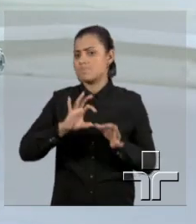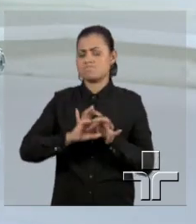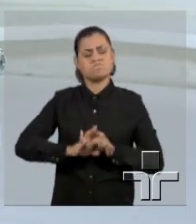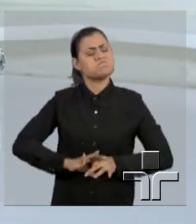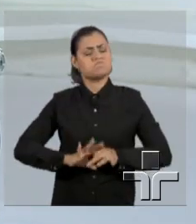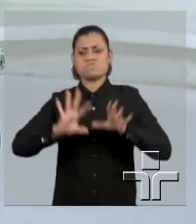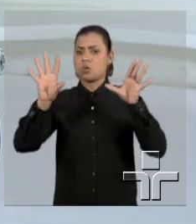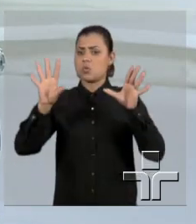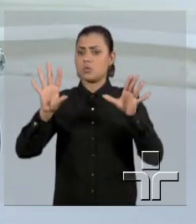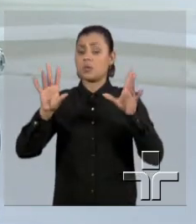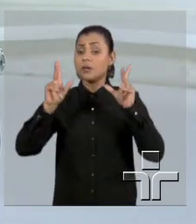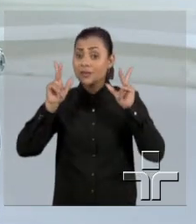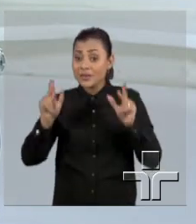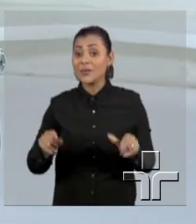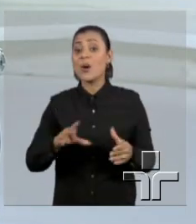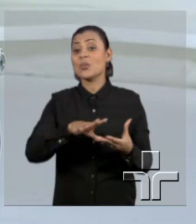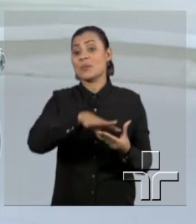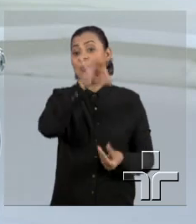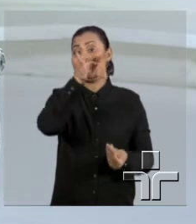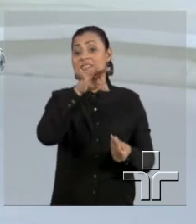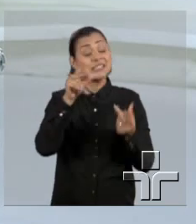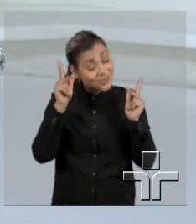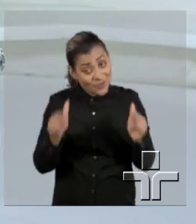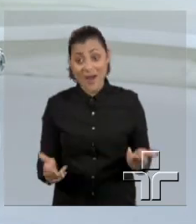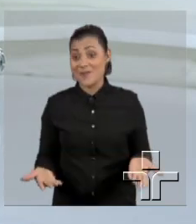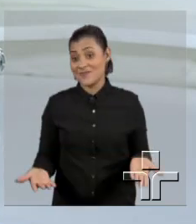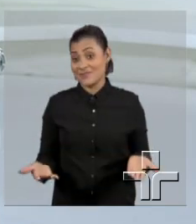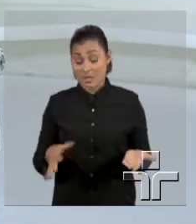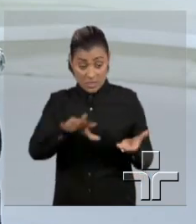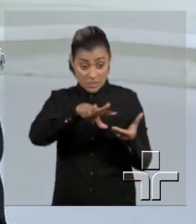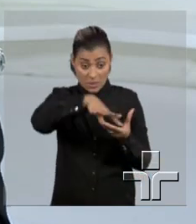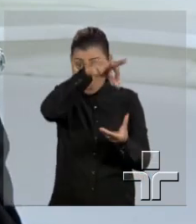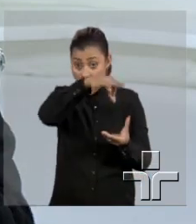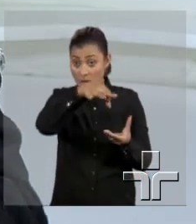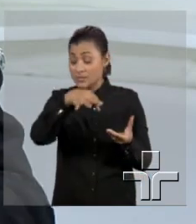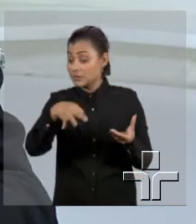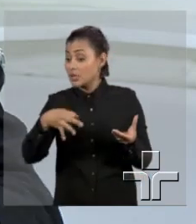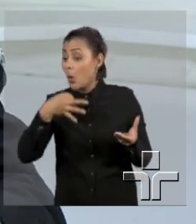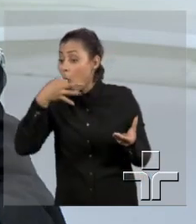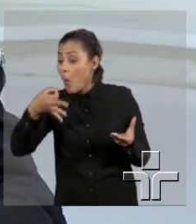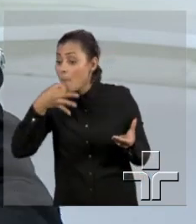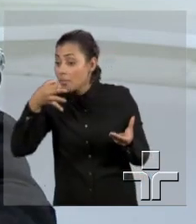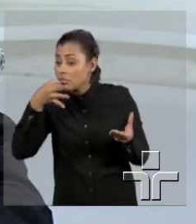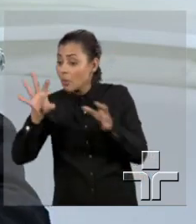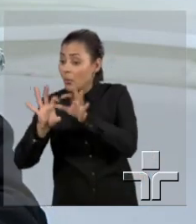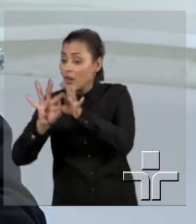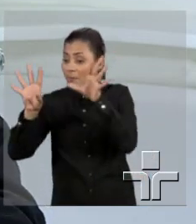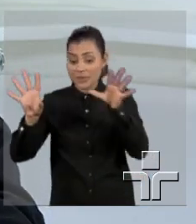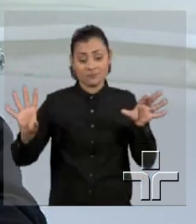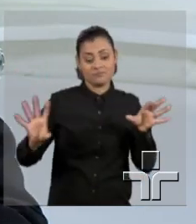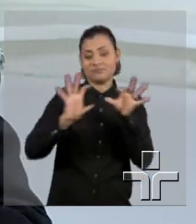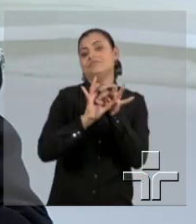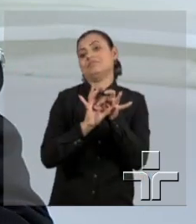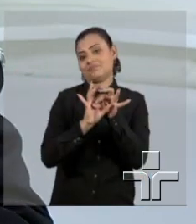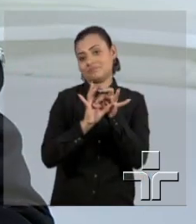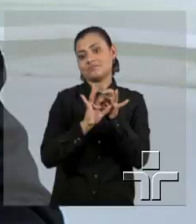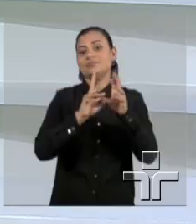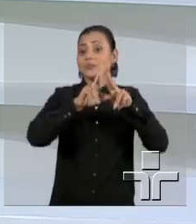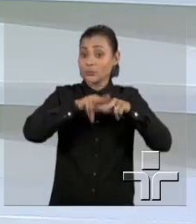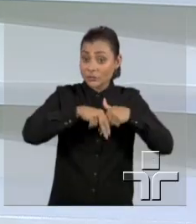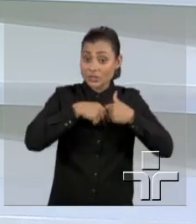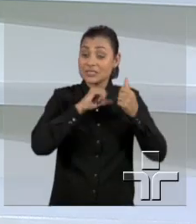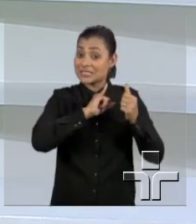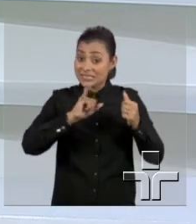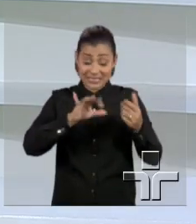Chega a ser irmã siamesa da democracia. Quanto mais a gente expande as fronteiras da democracia, mais expande as fronteiras da liberdade